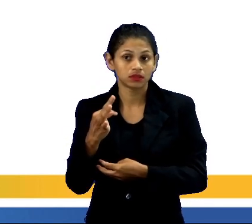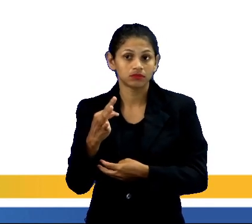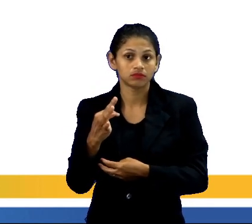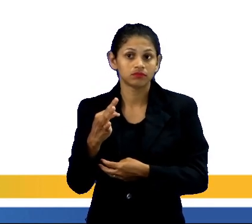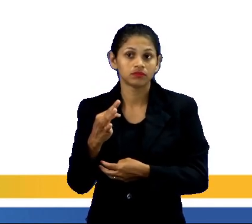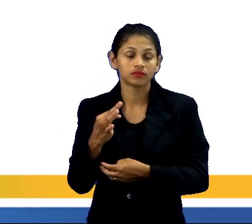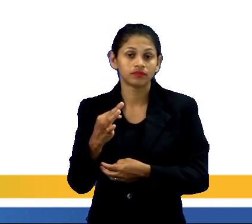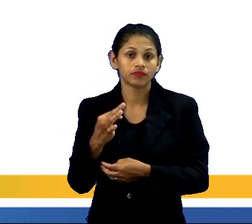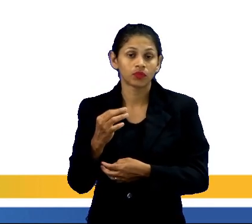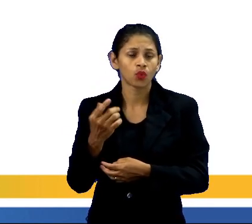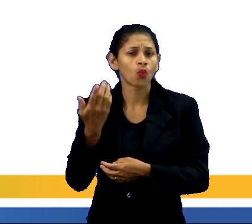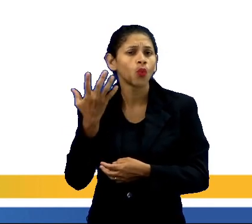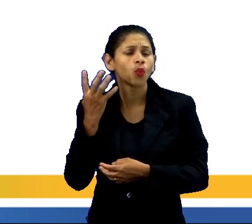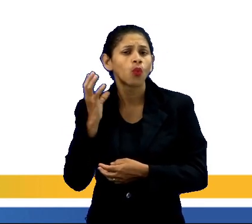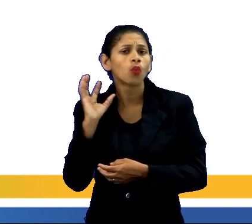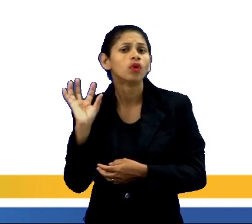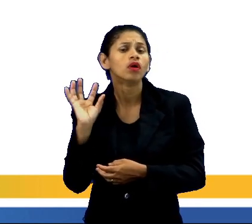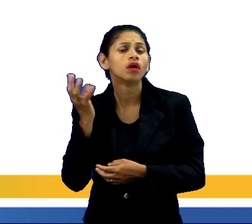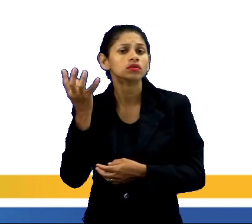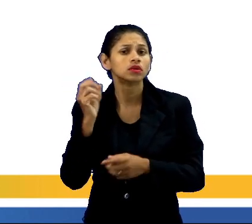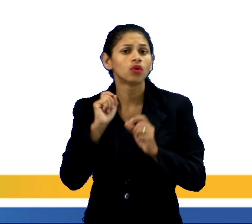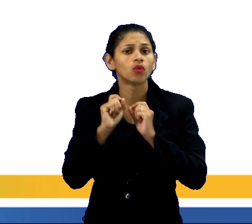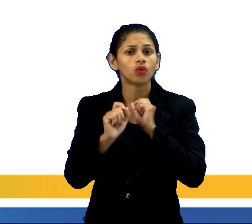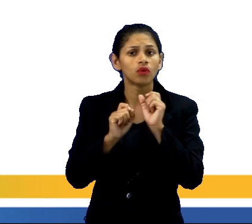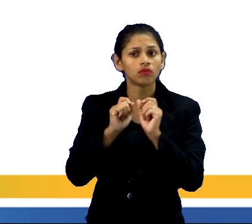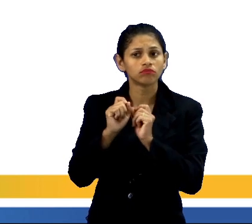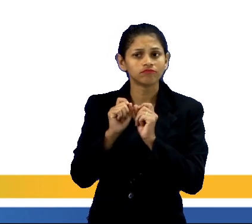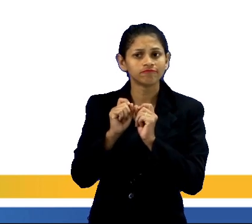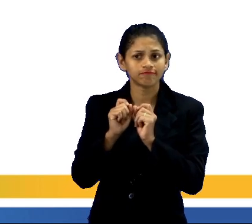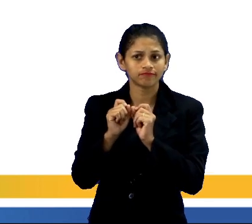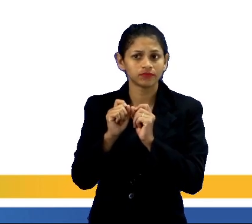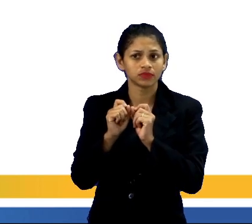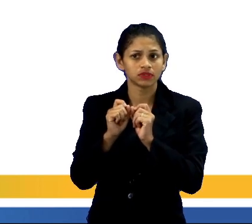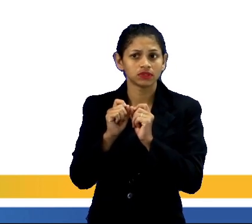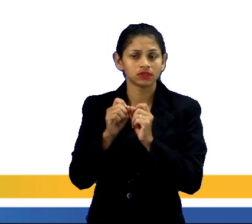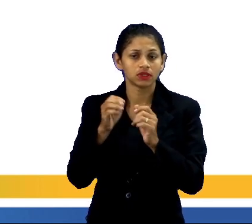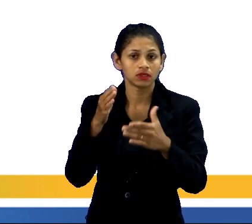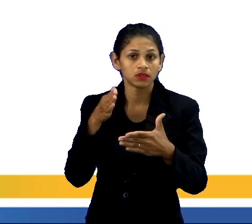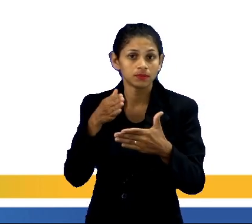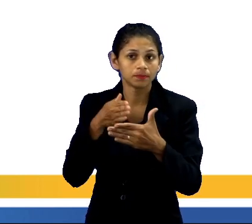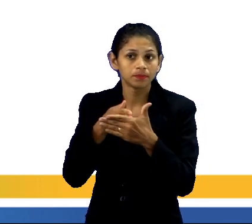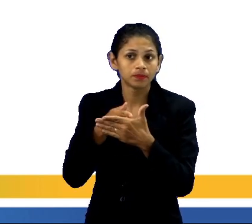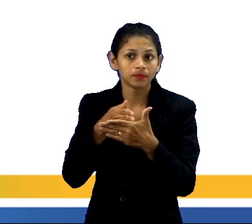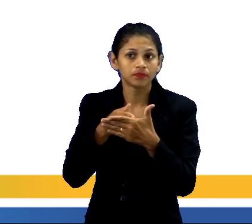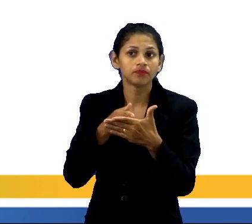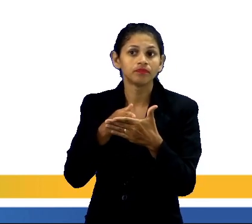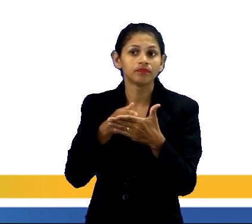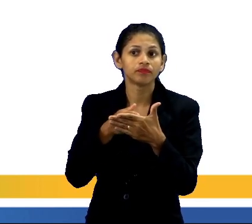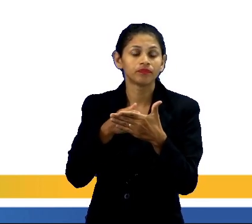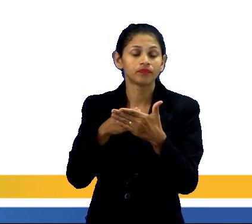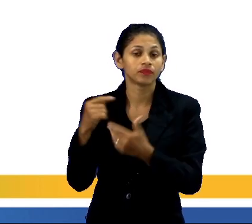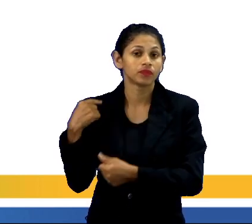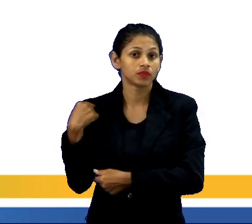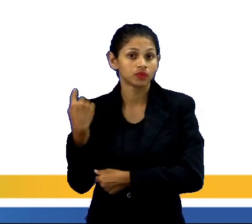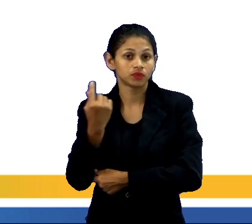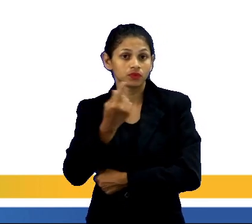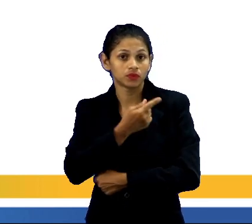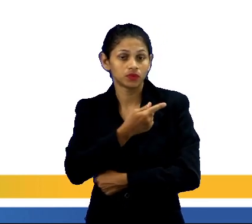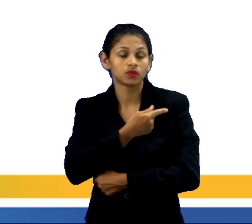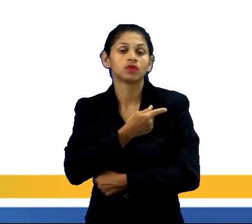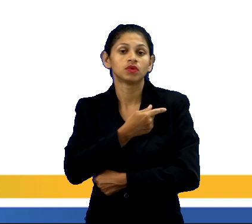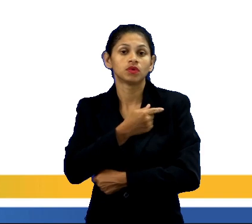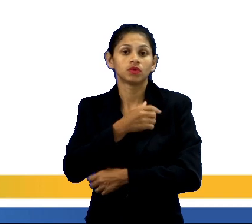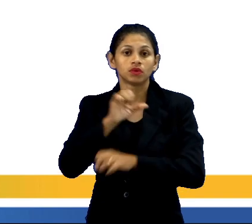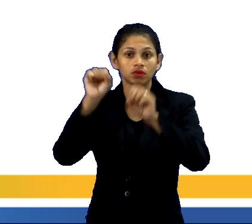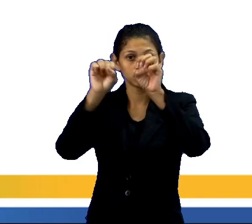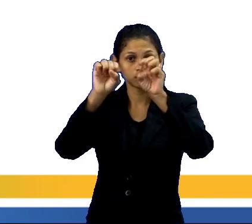que acontece? Essa célula tumoral, ela impede, né, ela mascara ali essas células tumorais e o nosso sistema imune não